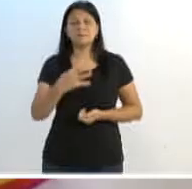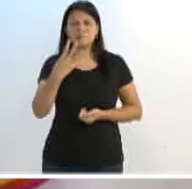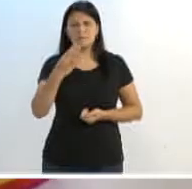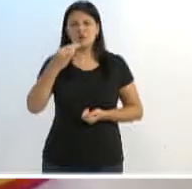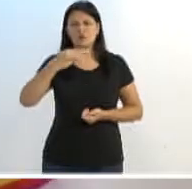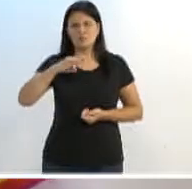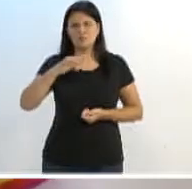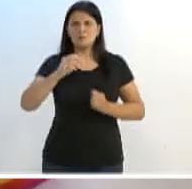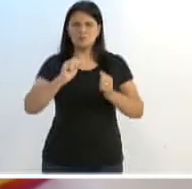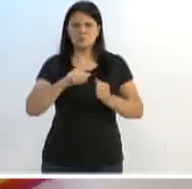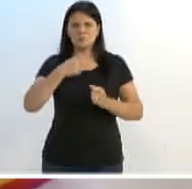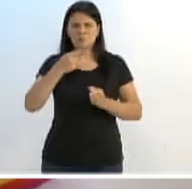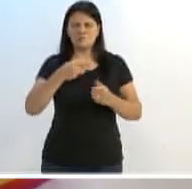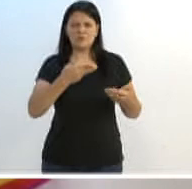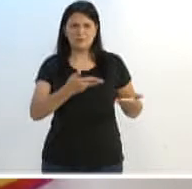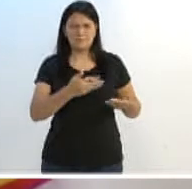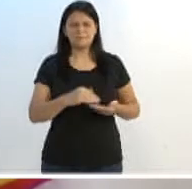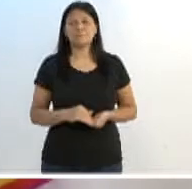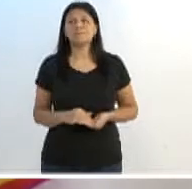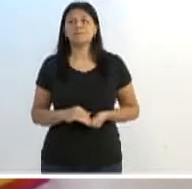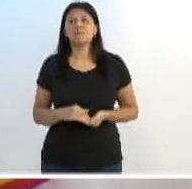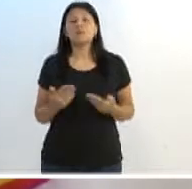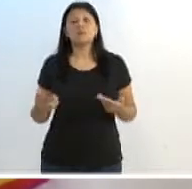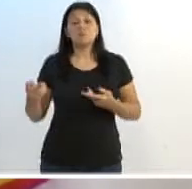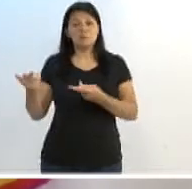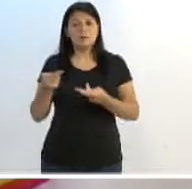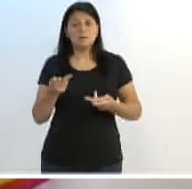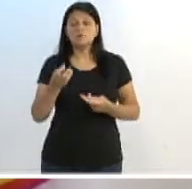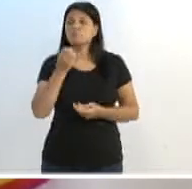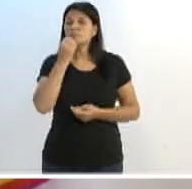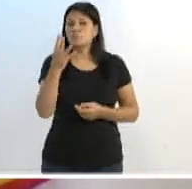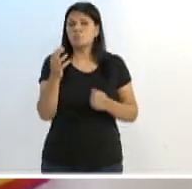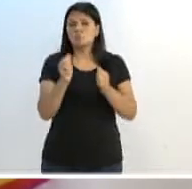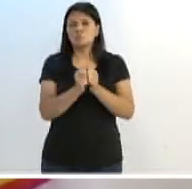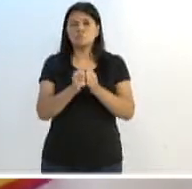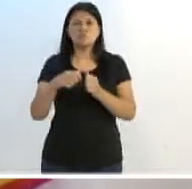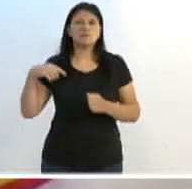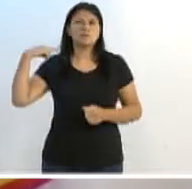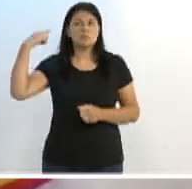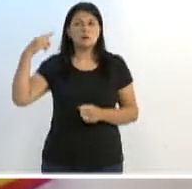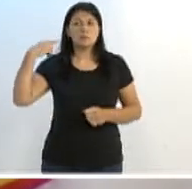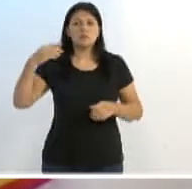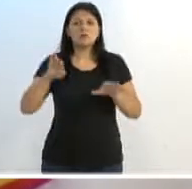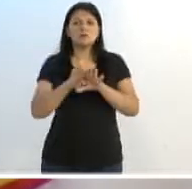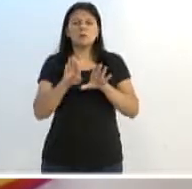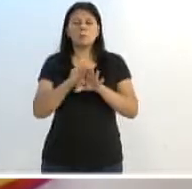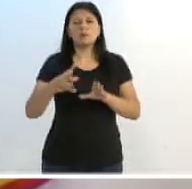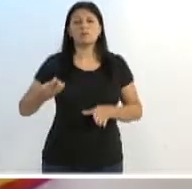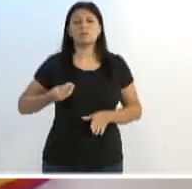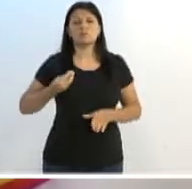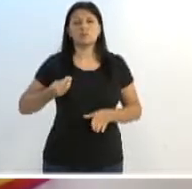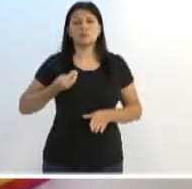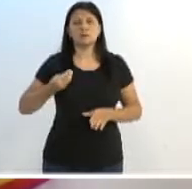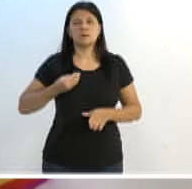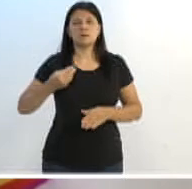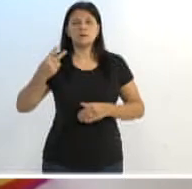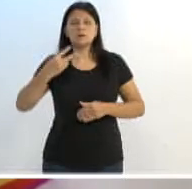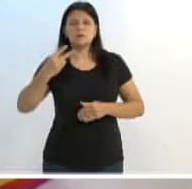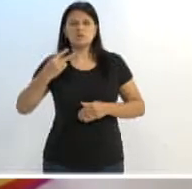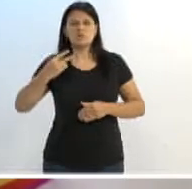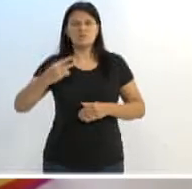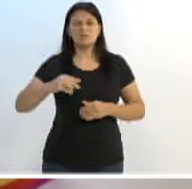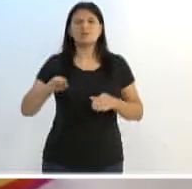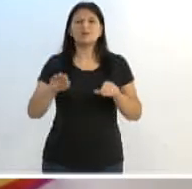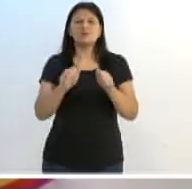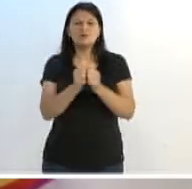Então, essa visita foi muito produtiva, junto com a deputada, e estiveram presentes também as suplentes do Podemos,